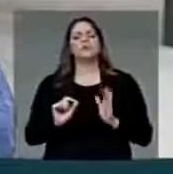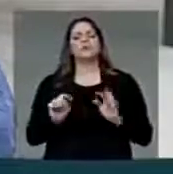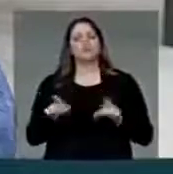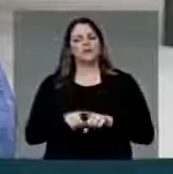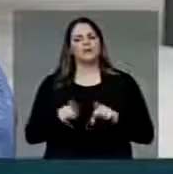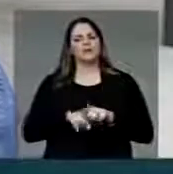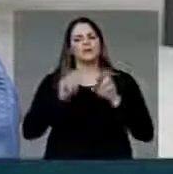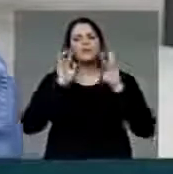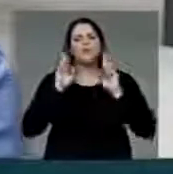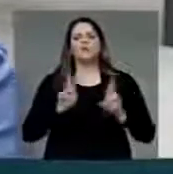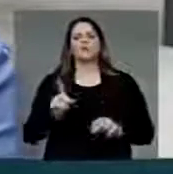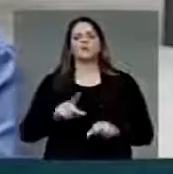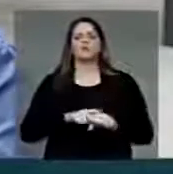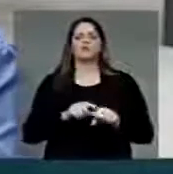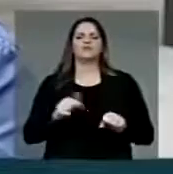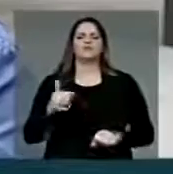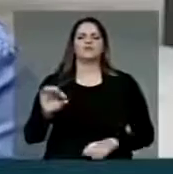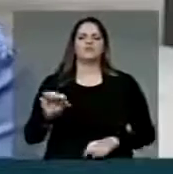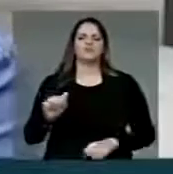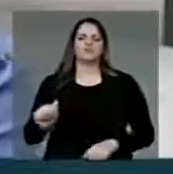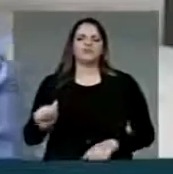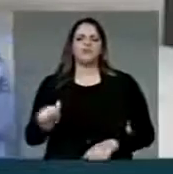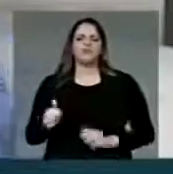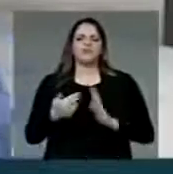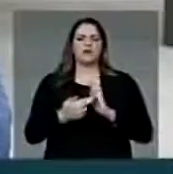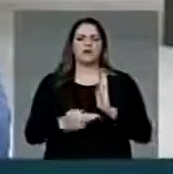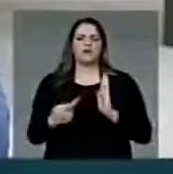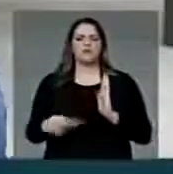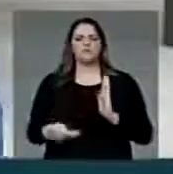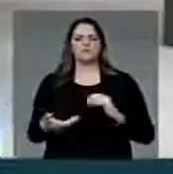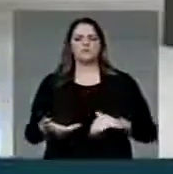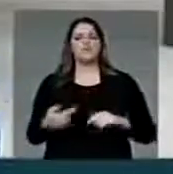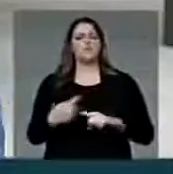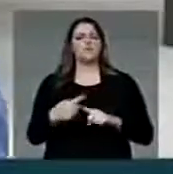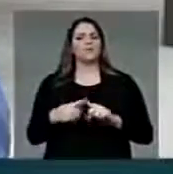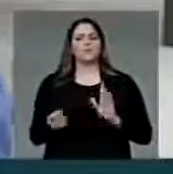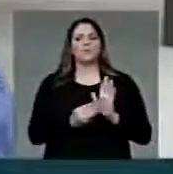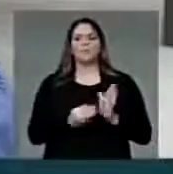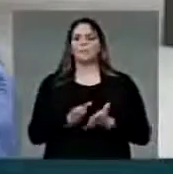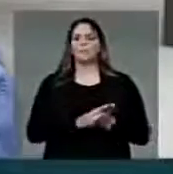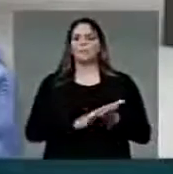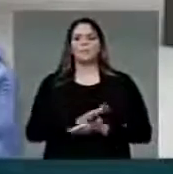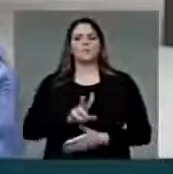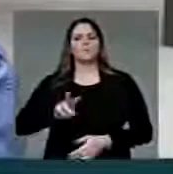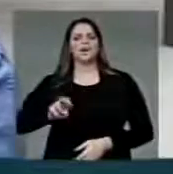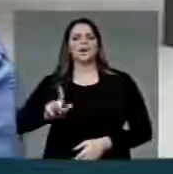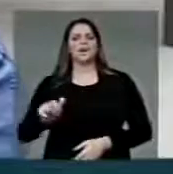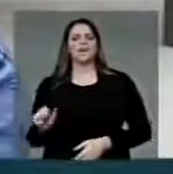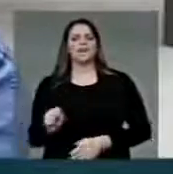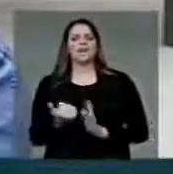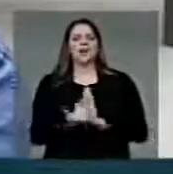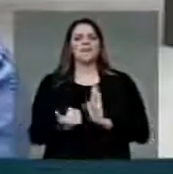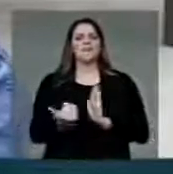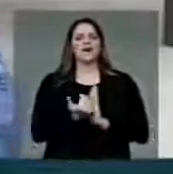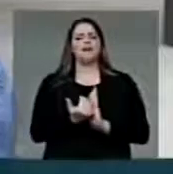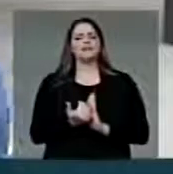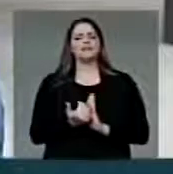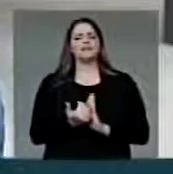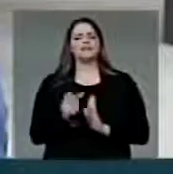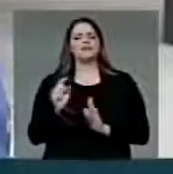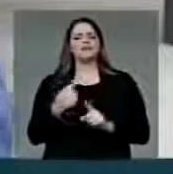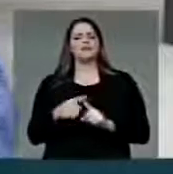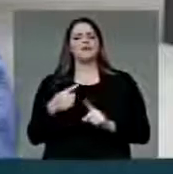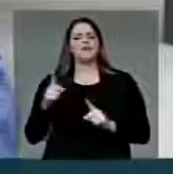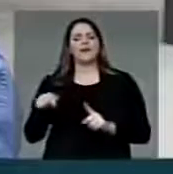artigo 10A do Regimento Comum, ao não se preverem as vagas adicionais destinadas às minorias